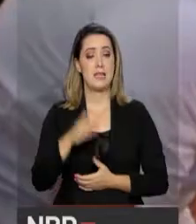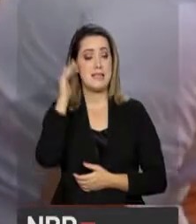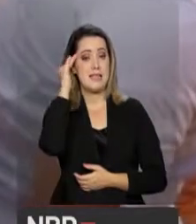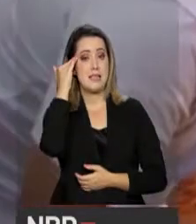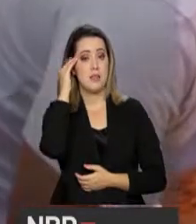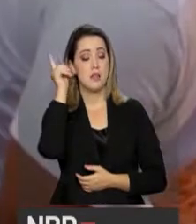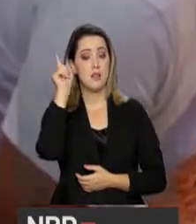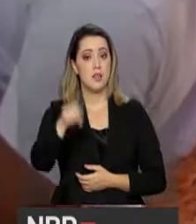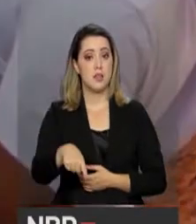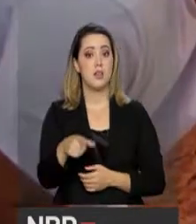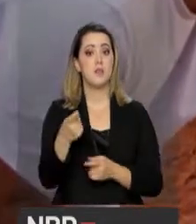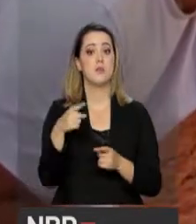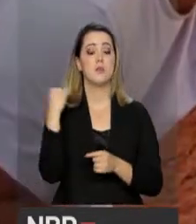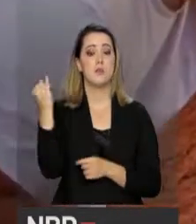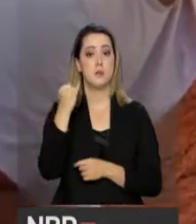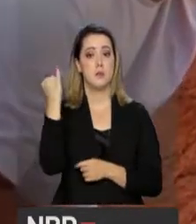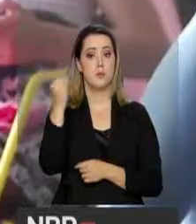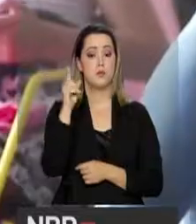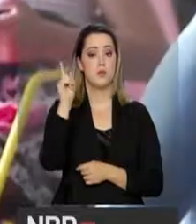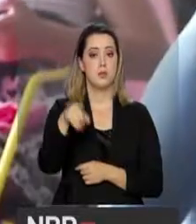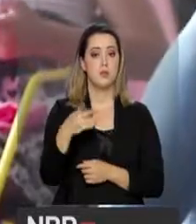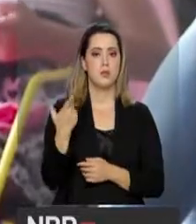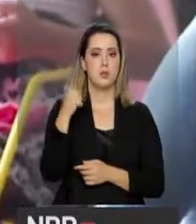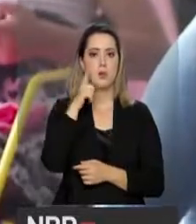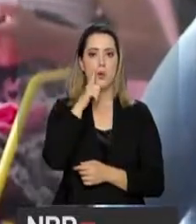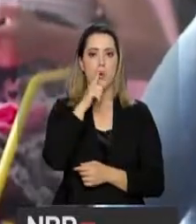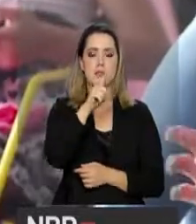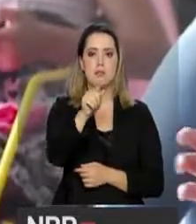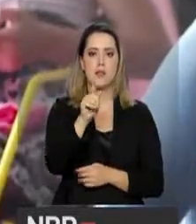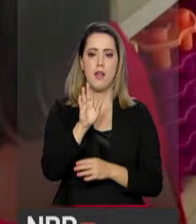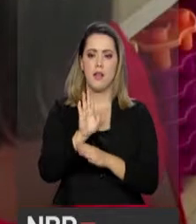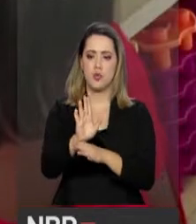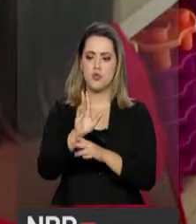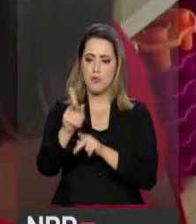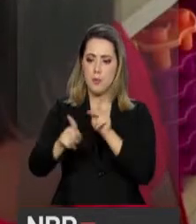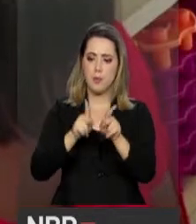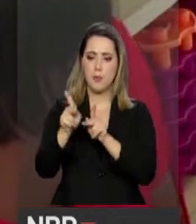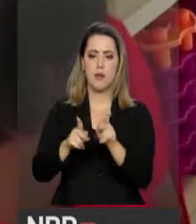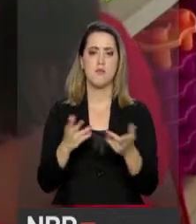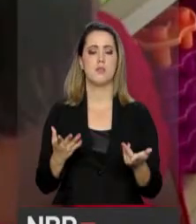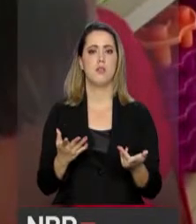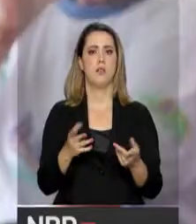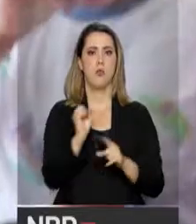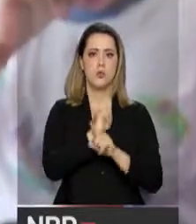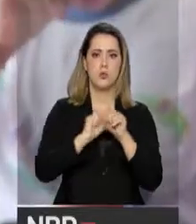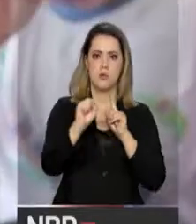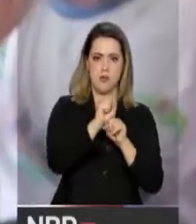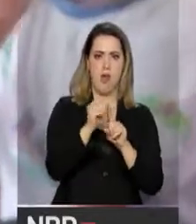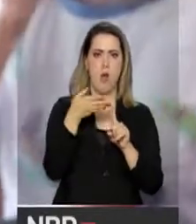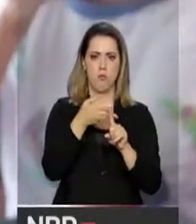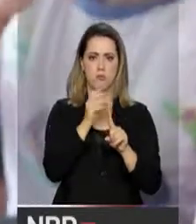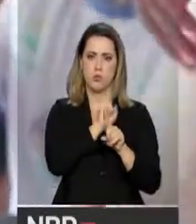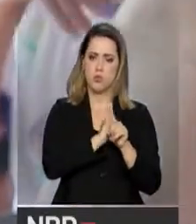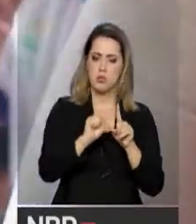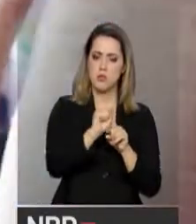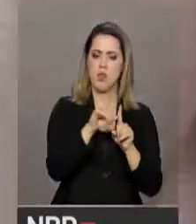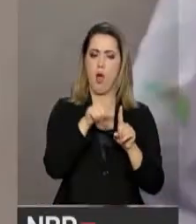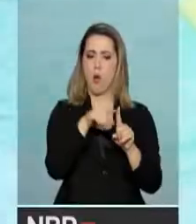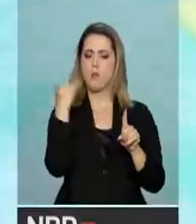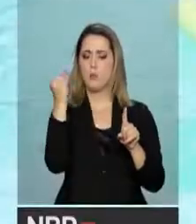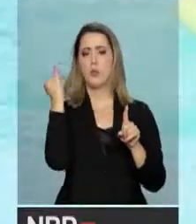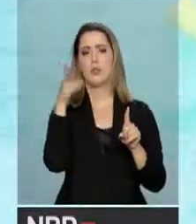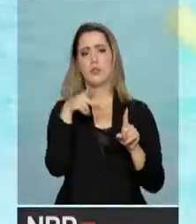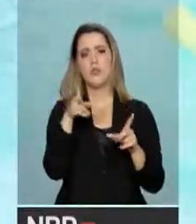Entendemos que uma obra significativa é pelo alcance social que ela atinge. E quando você vê a comunidade que é